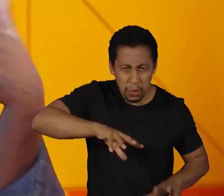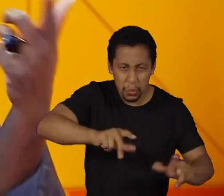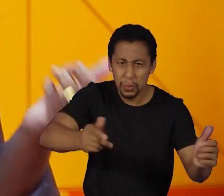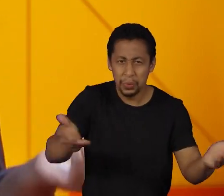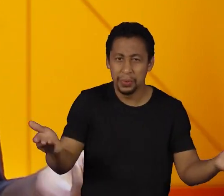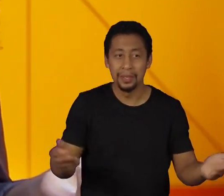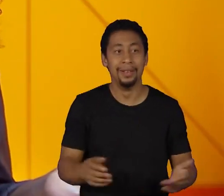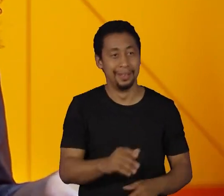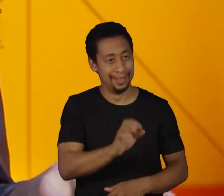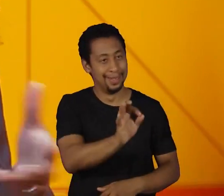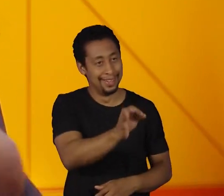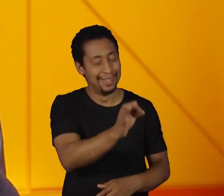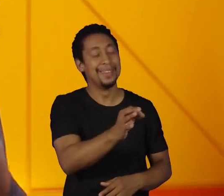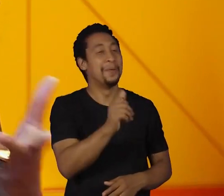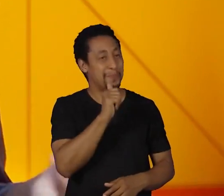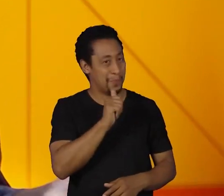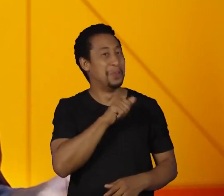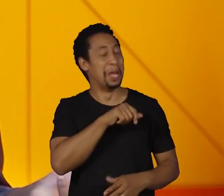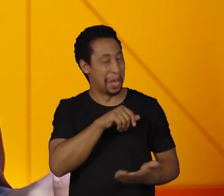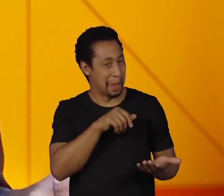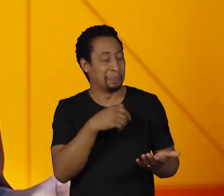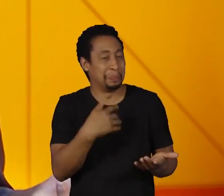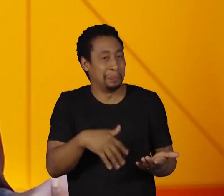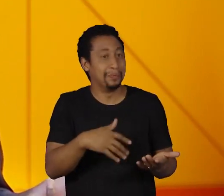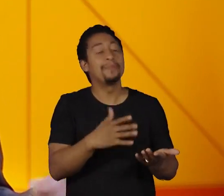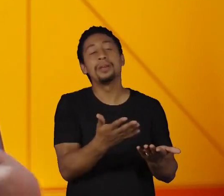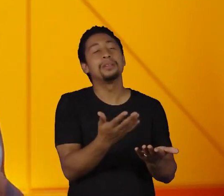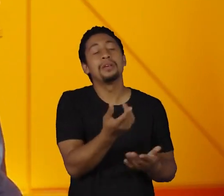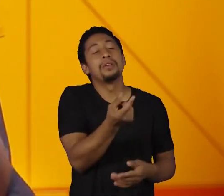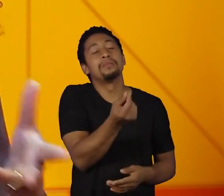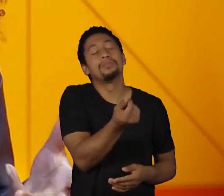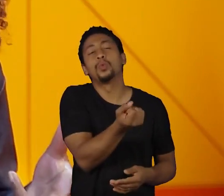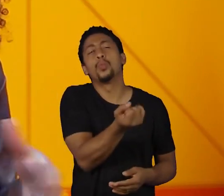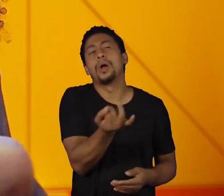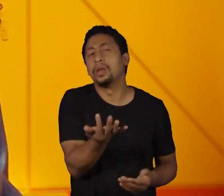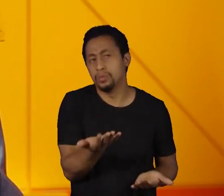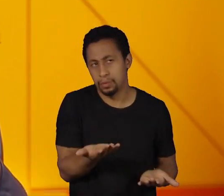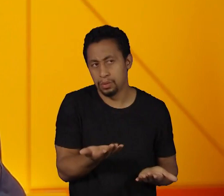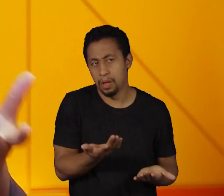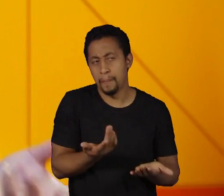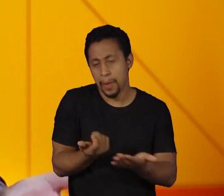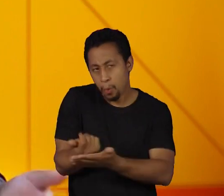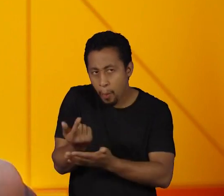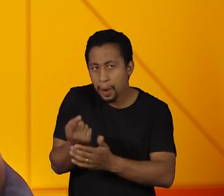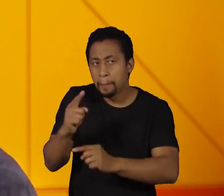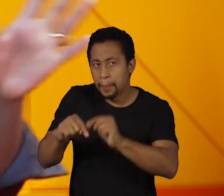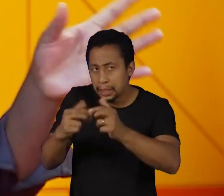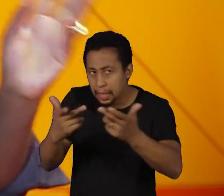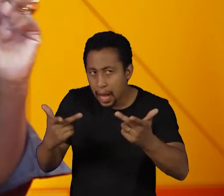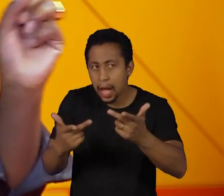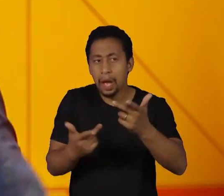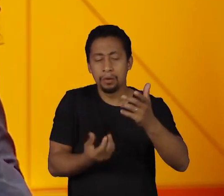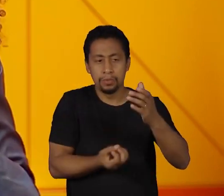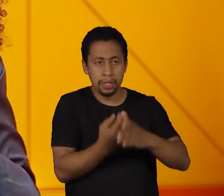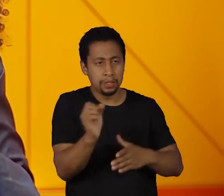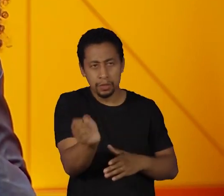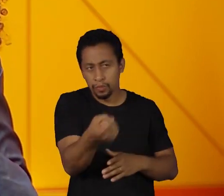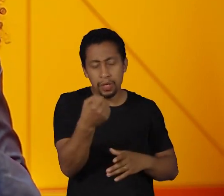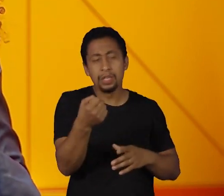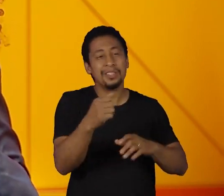saber... Dani, e aí, quanto é que custa produzir minha cerveja? É algo fácil? Quem está em casa ali assistindo fala, acho que quero